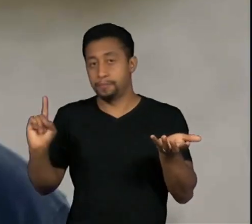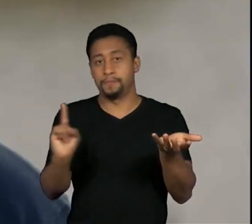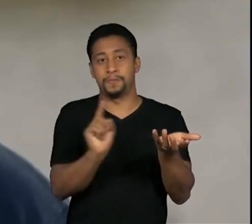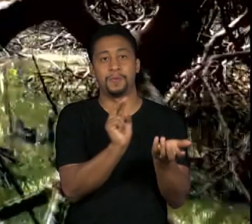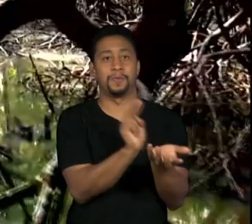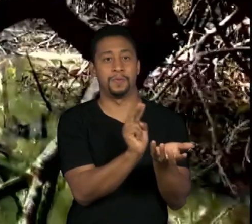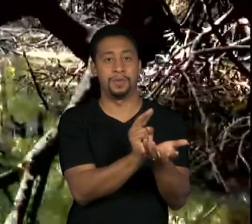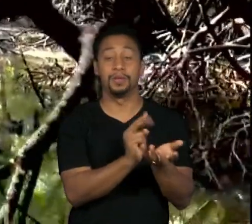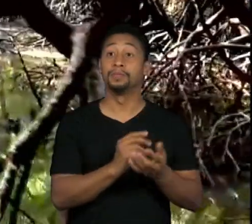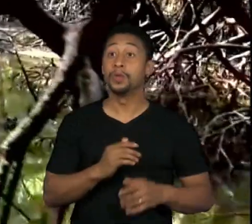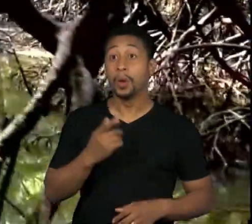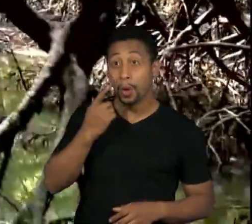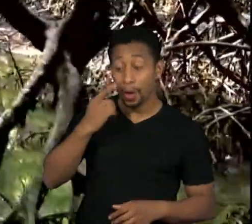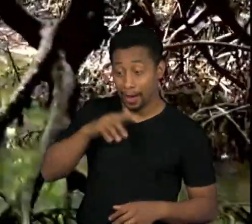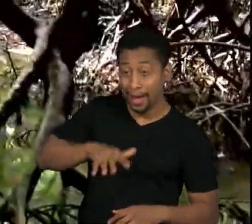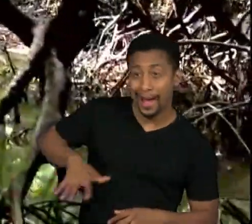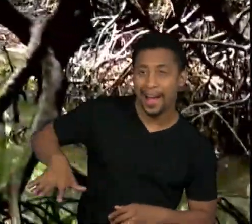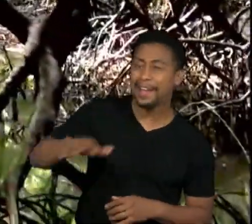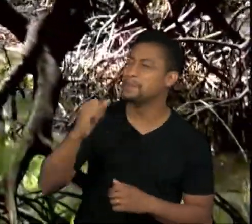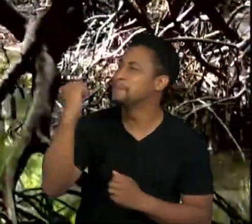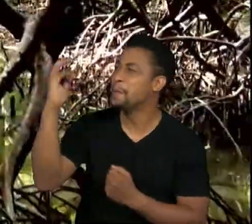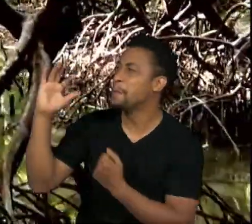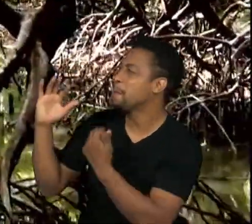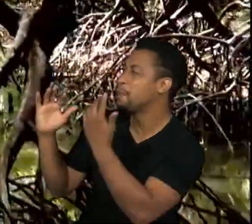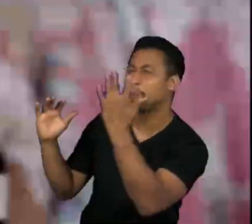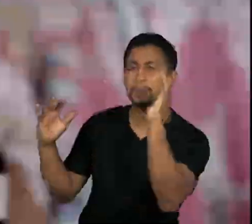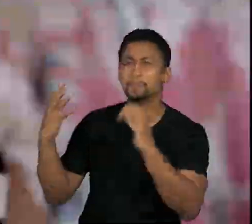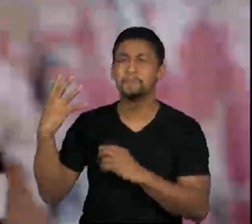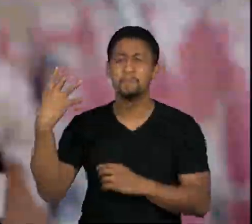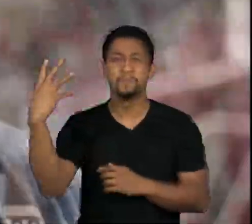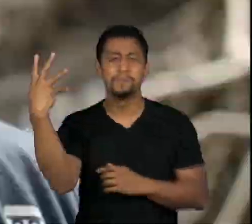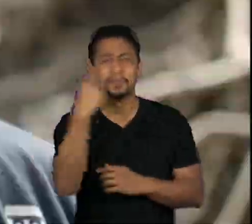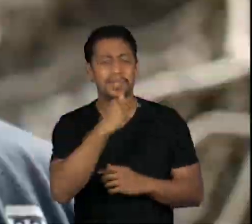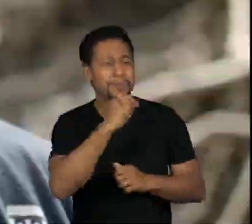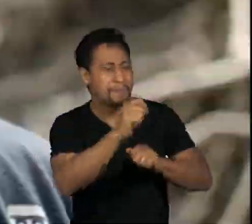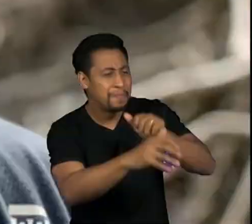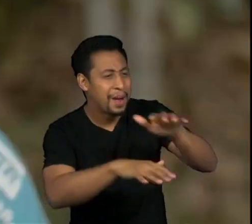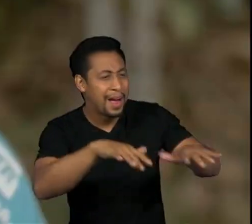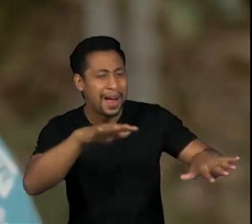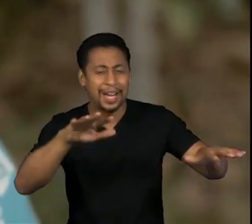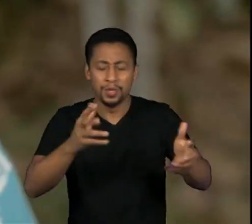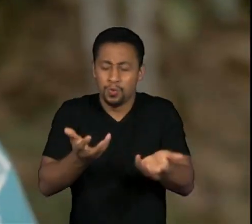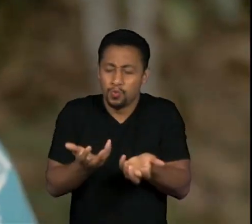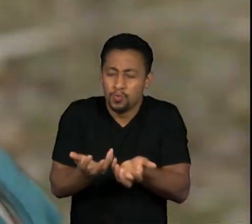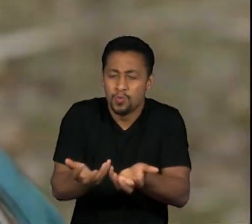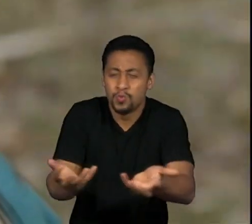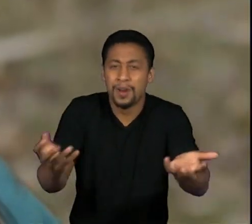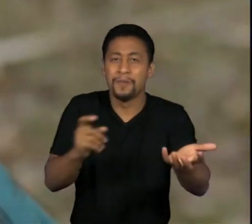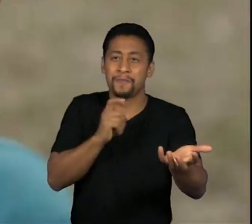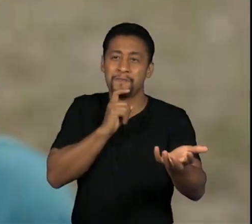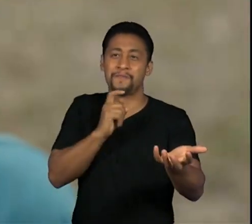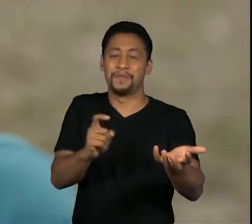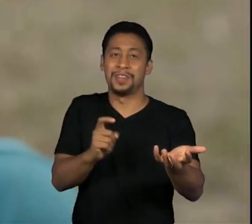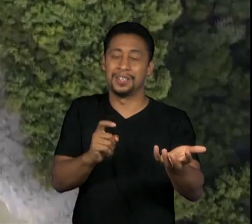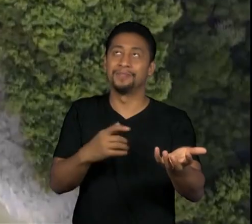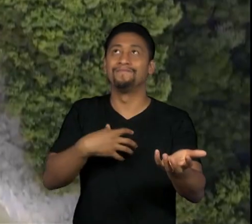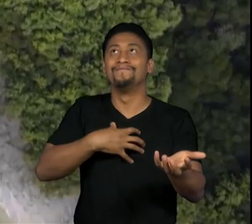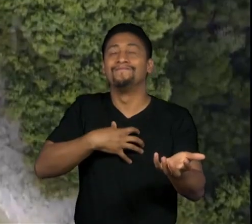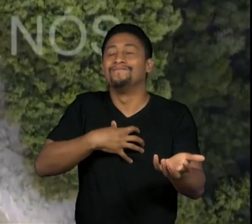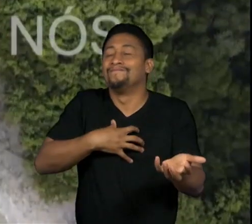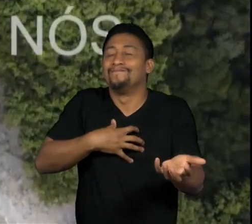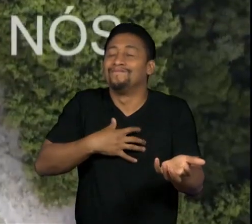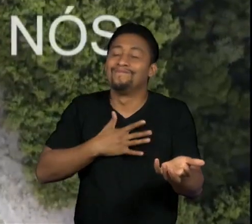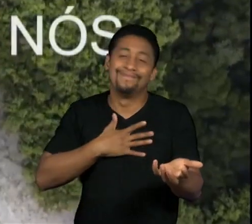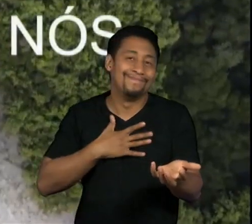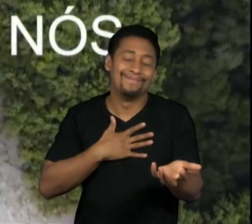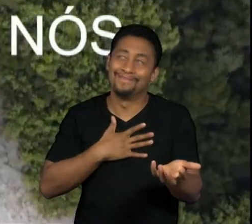palmeiras, mas contém muita beleza. Tem a praia, os campos e o mar que me dão uma certeza. Eu sou privilegiado, eu creio que